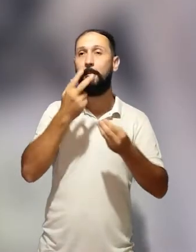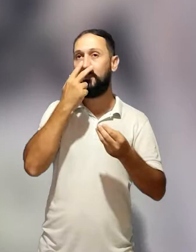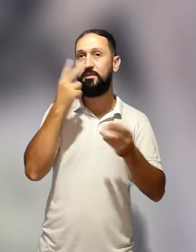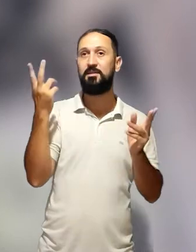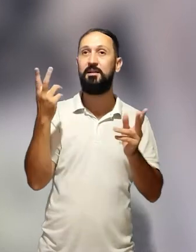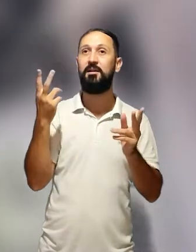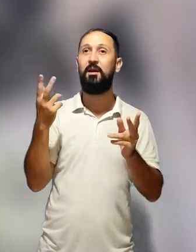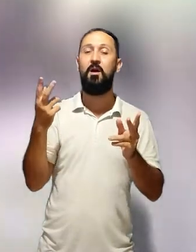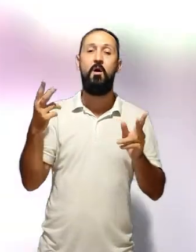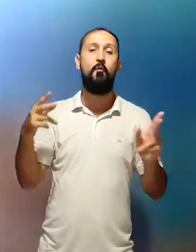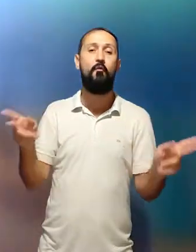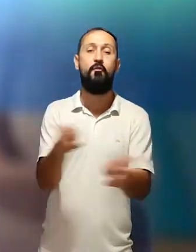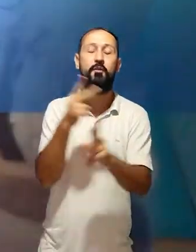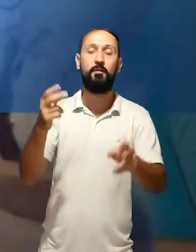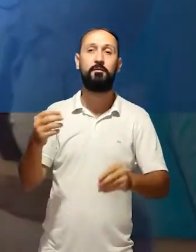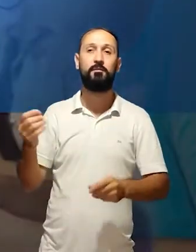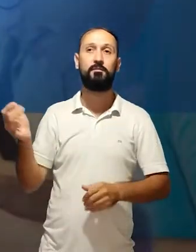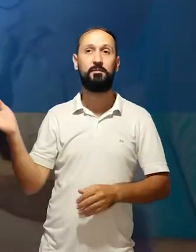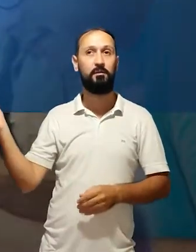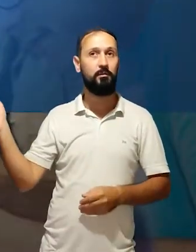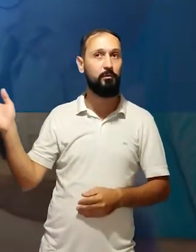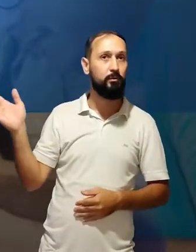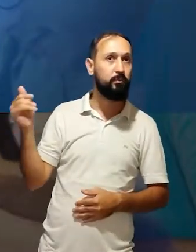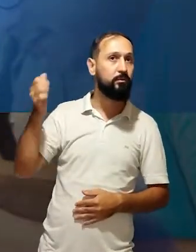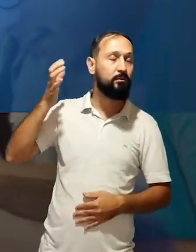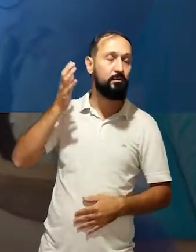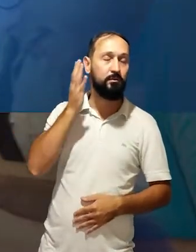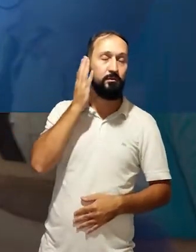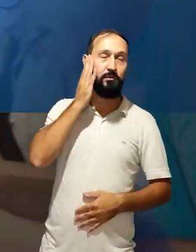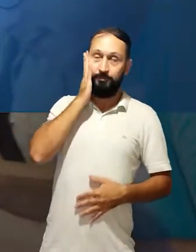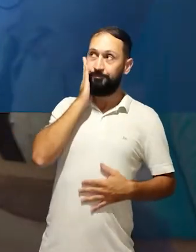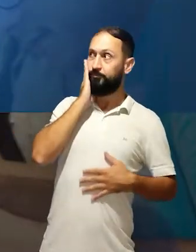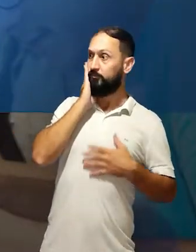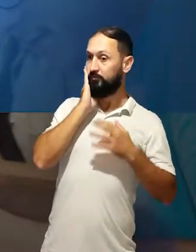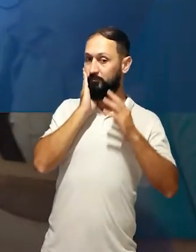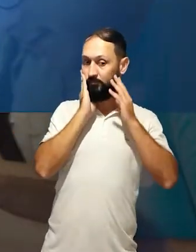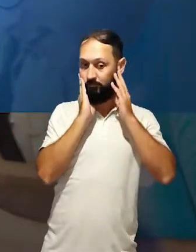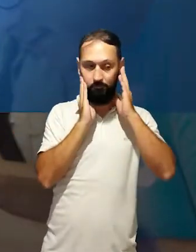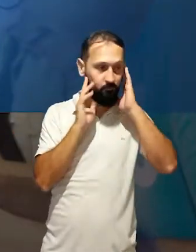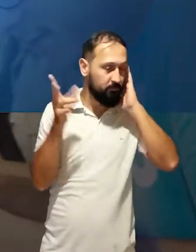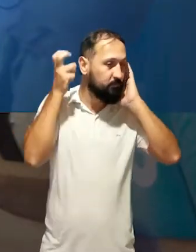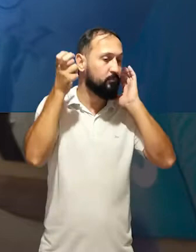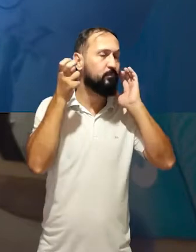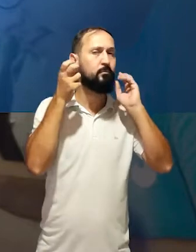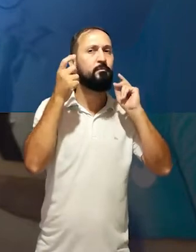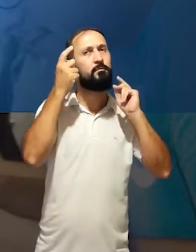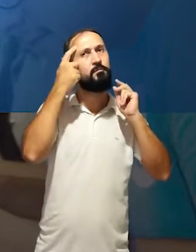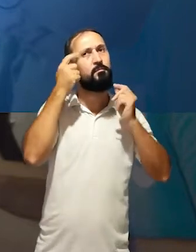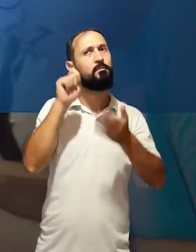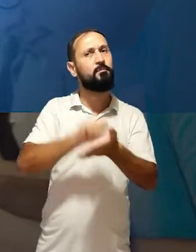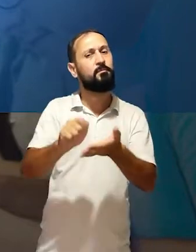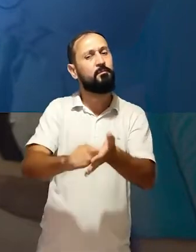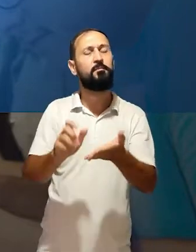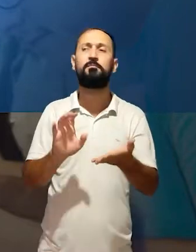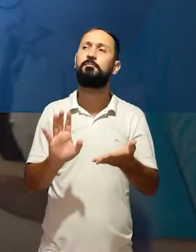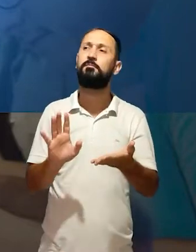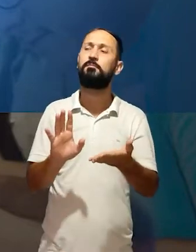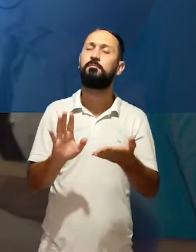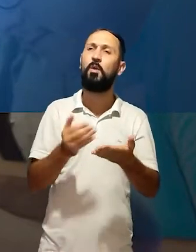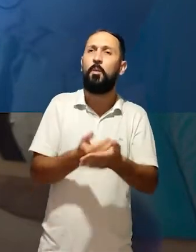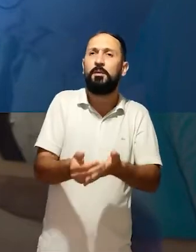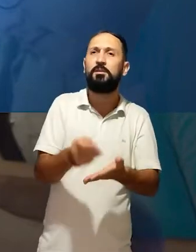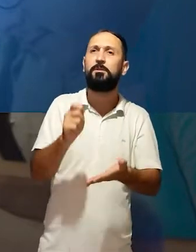fosse um vento, que passa assim no seu ouvido, um sopro, e você tem que captar. Eu peguei aquilo, anotei